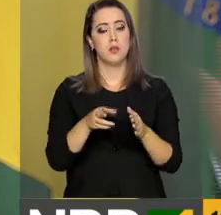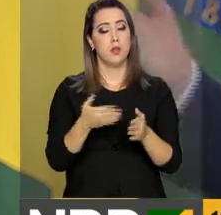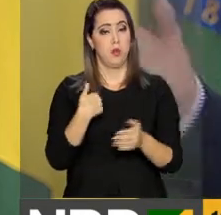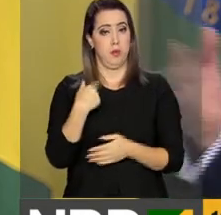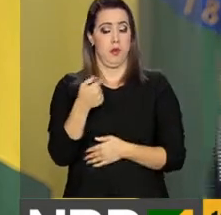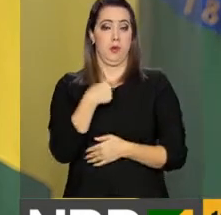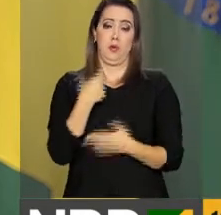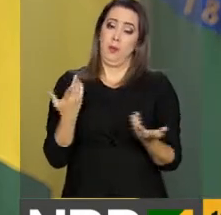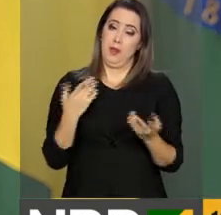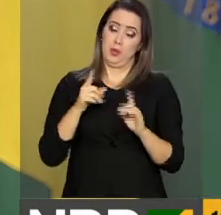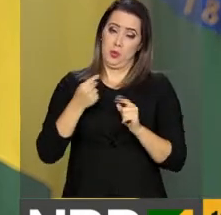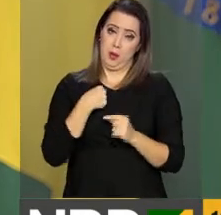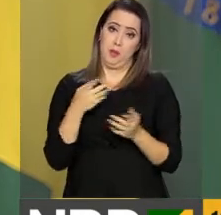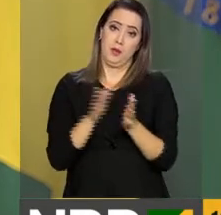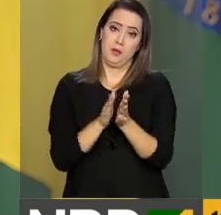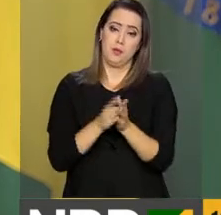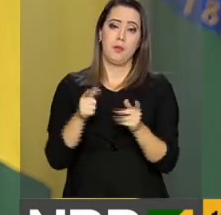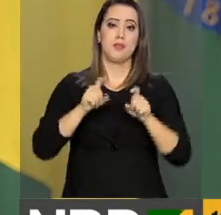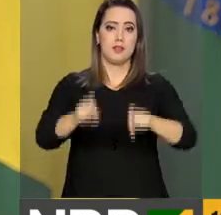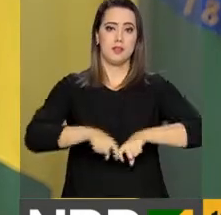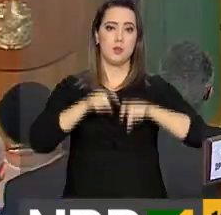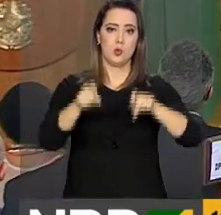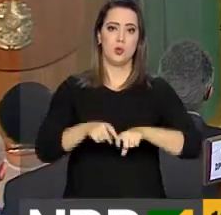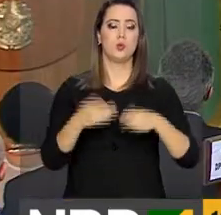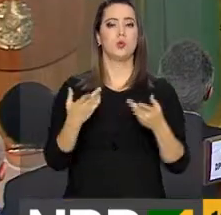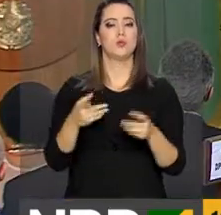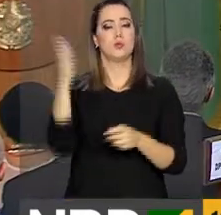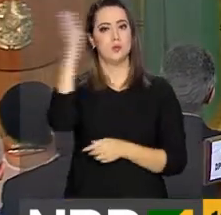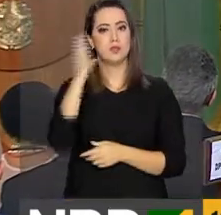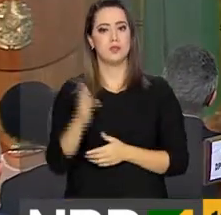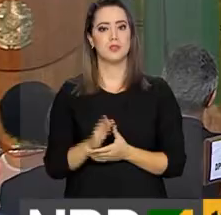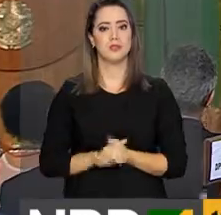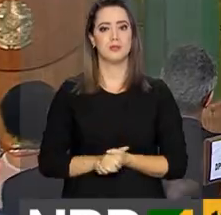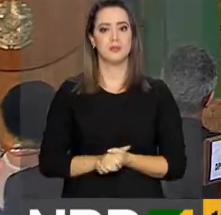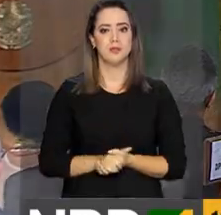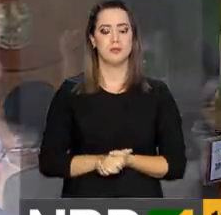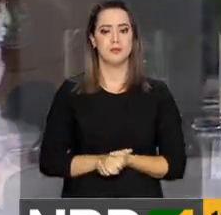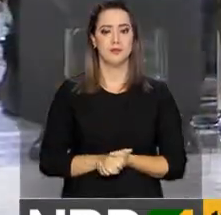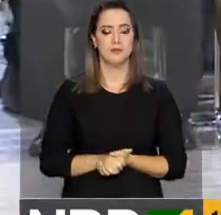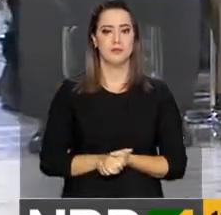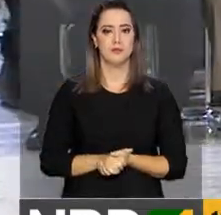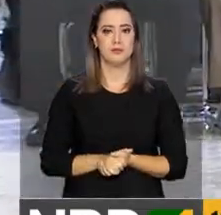quem vos fala. Eu peço à agricultura e ao agronegócio brasileiros.